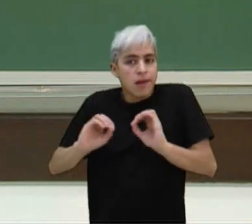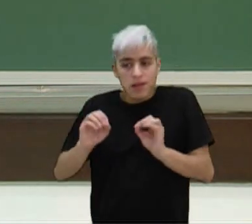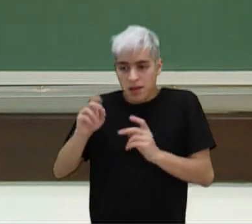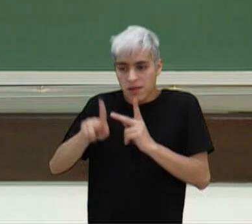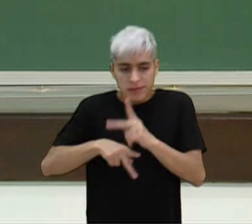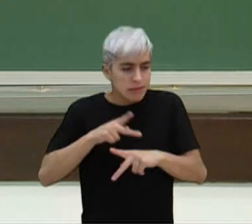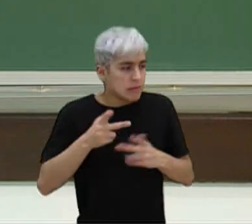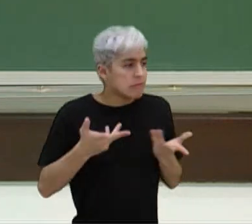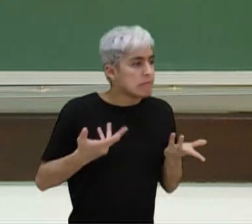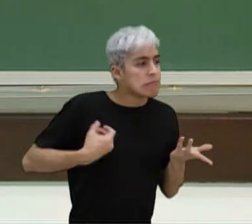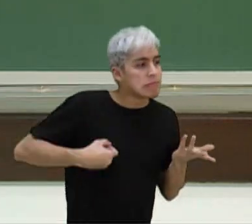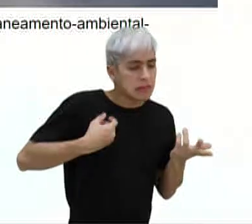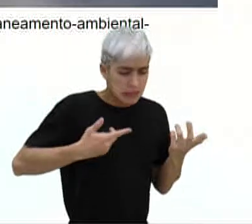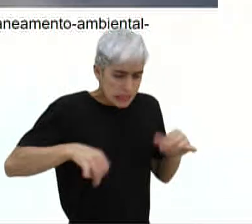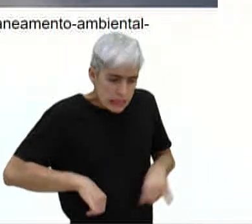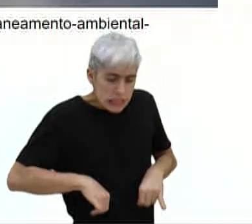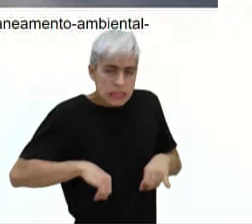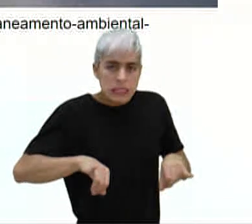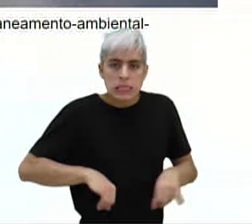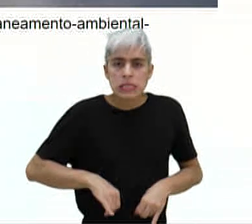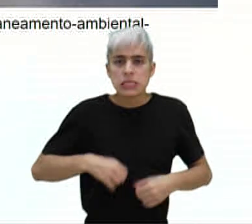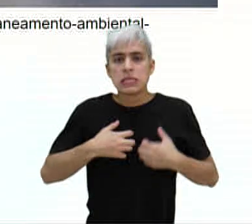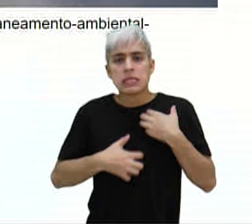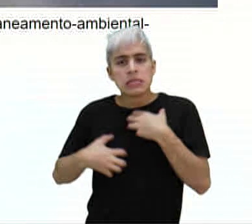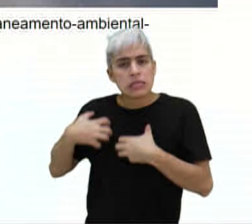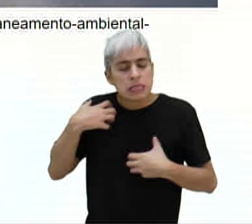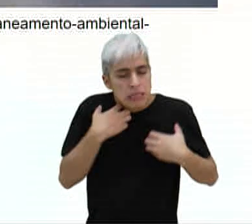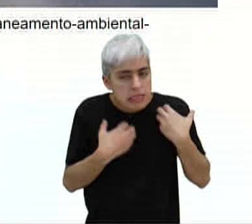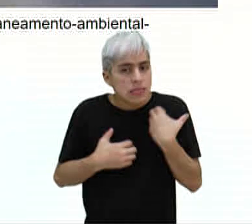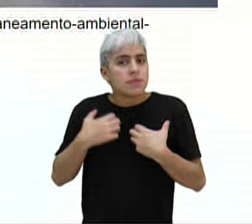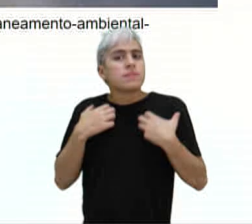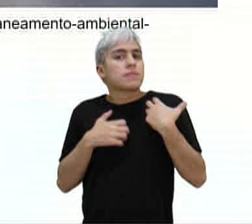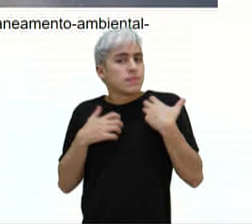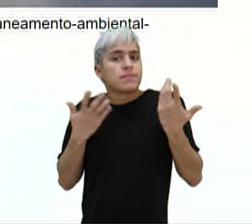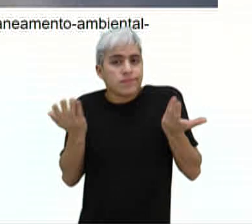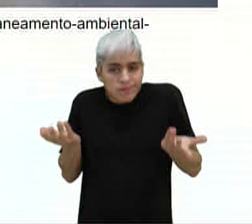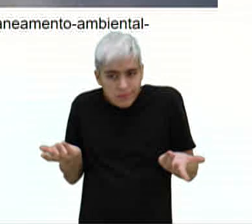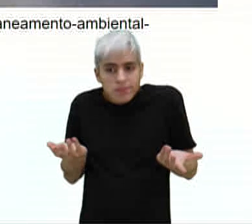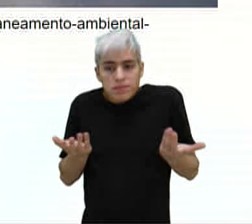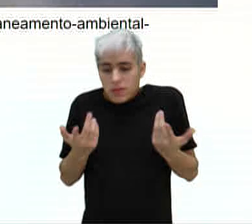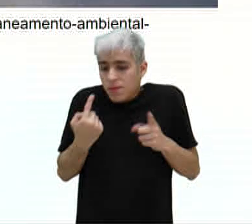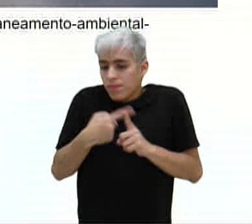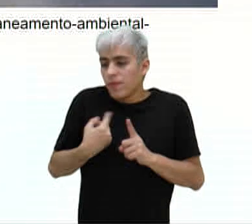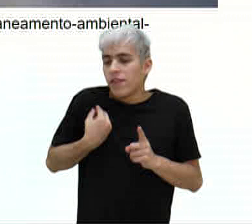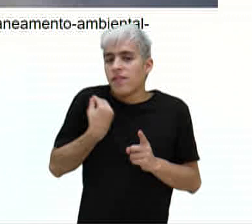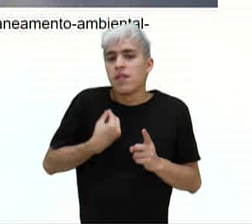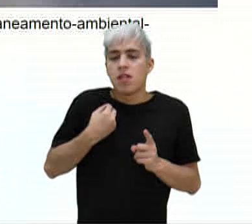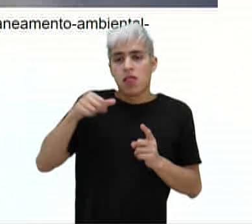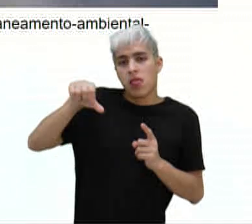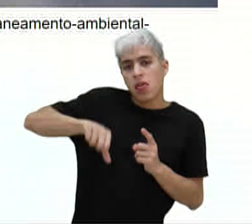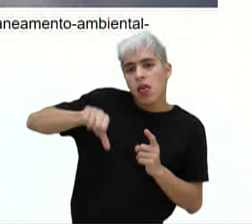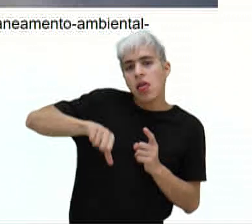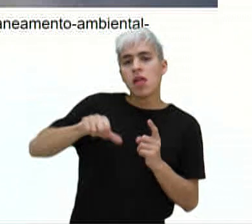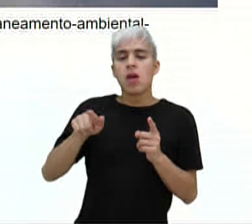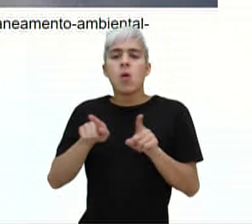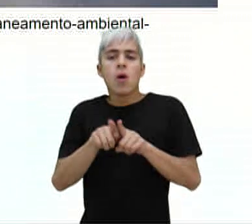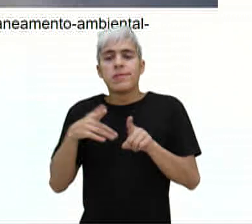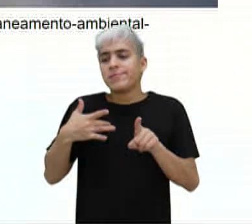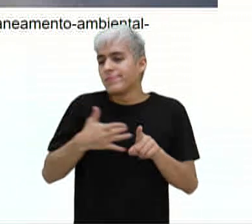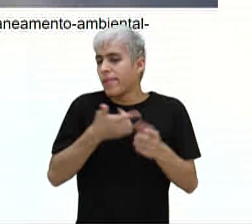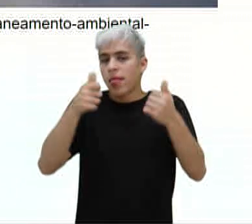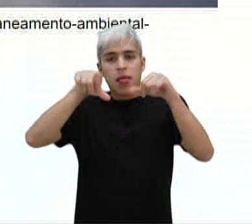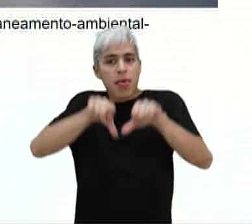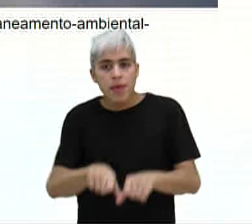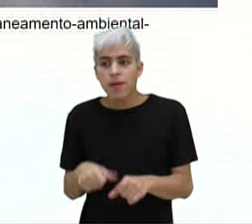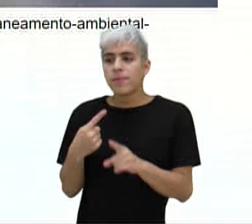acaba vivendo ali, ela acaba sofrendo muito, né? Dentro da sua qualidade de vida, dentro da questão da saúde, porque